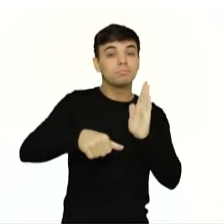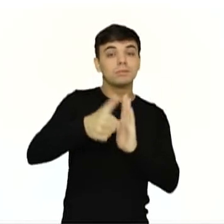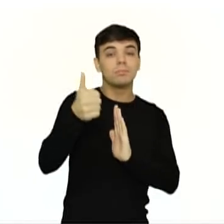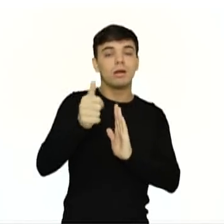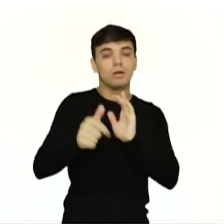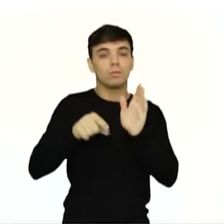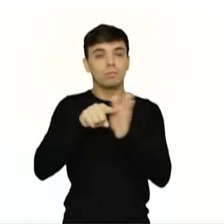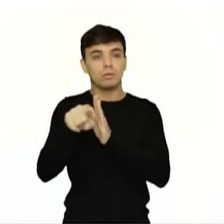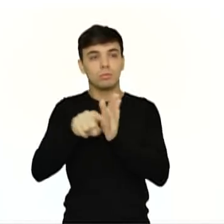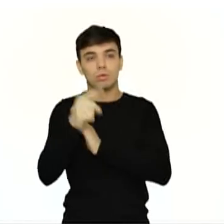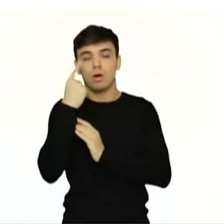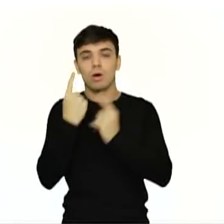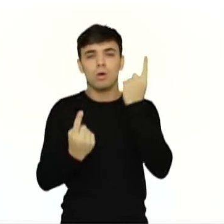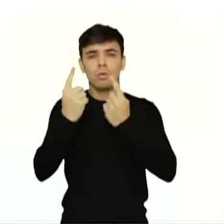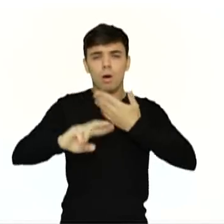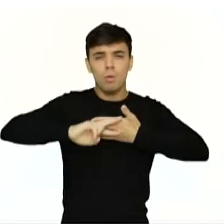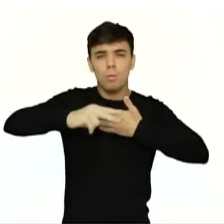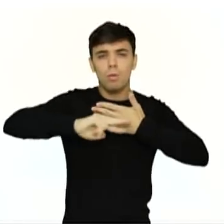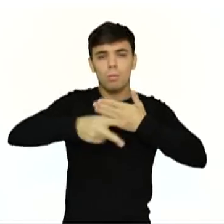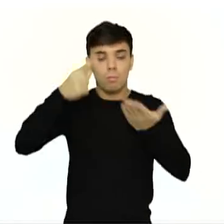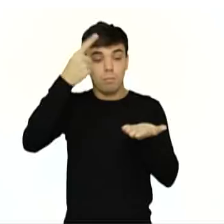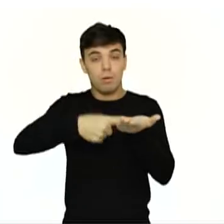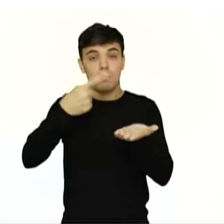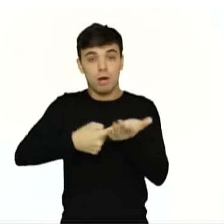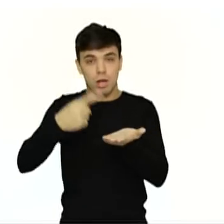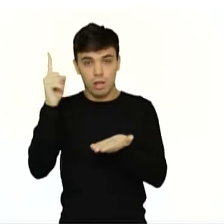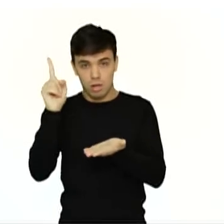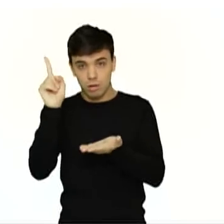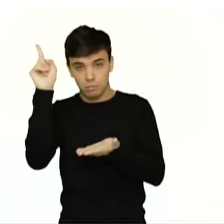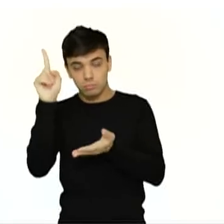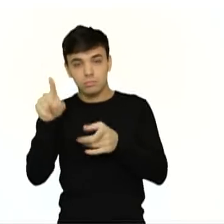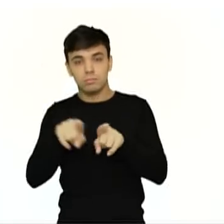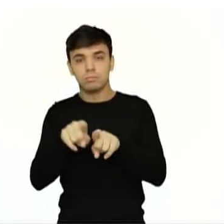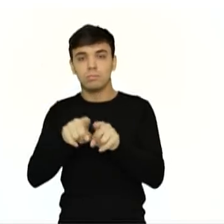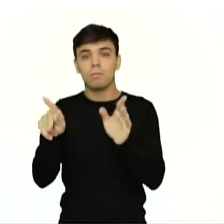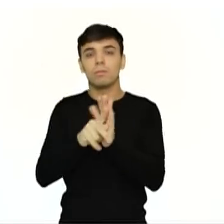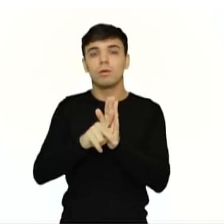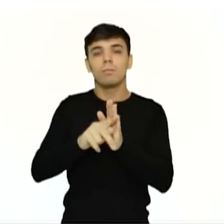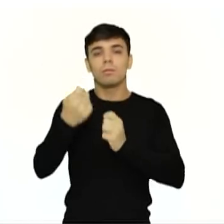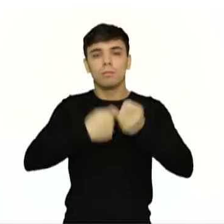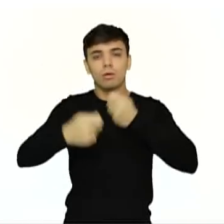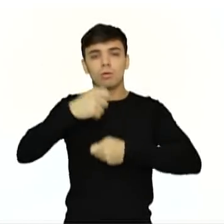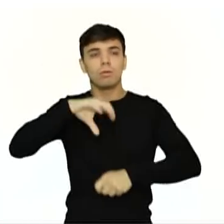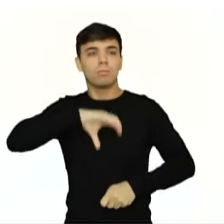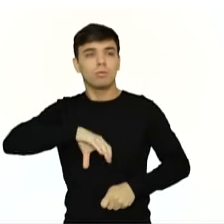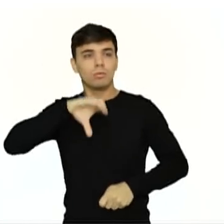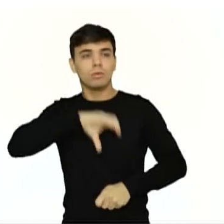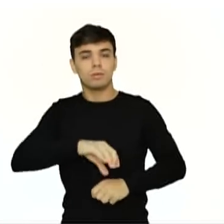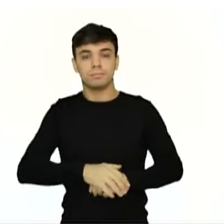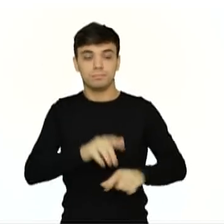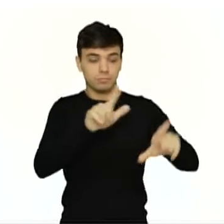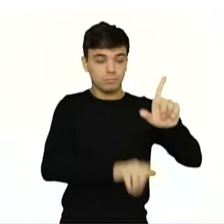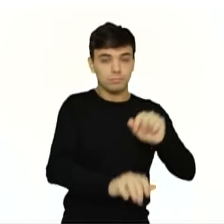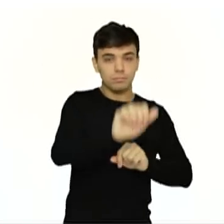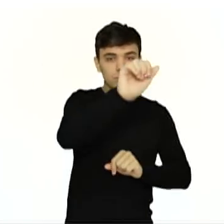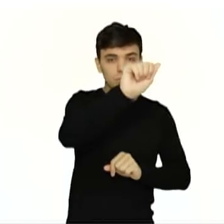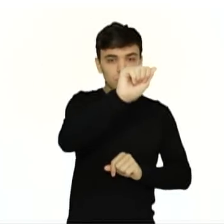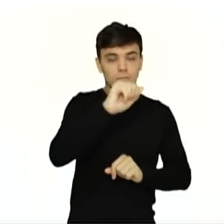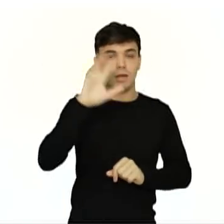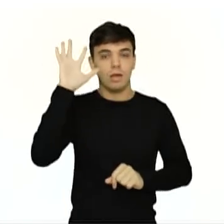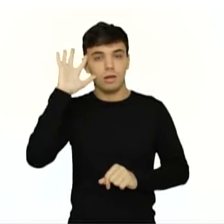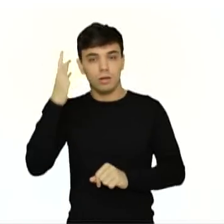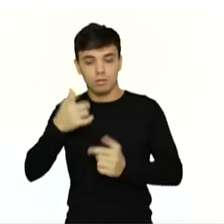hoje. Quais foram as consequências do Tratado de Methuen para a economia portuguesa? A. Resultou